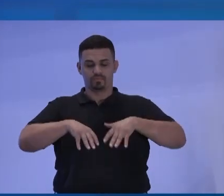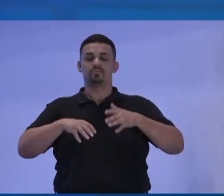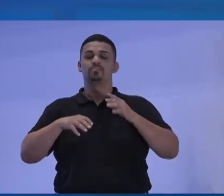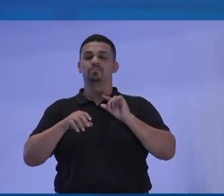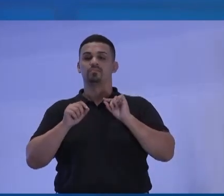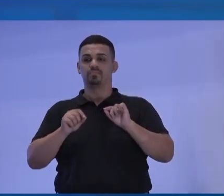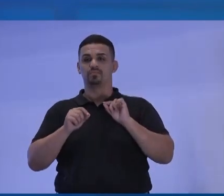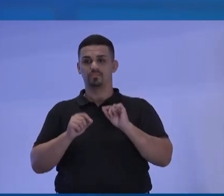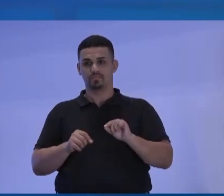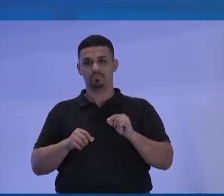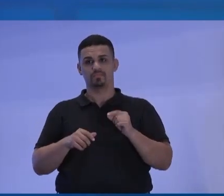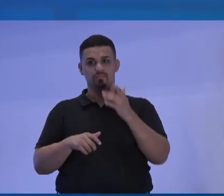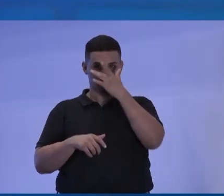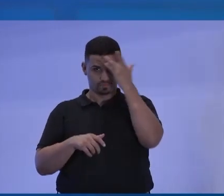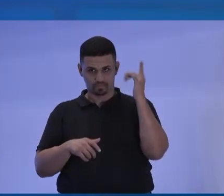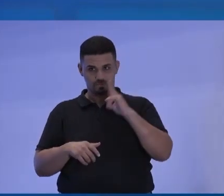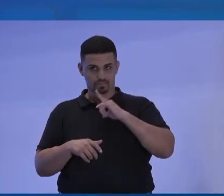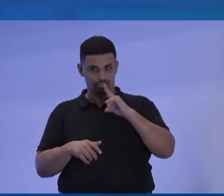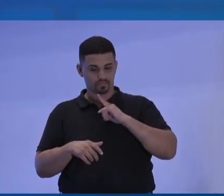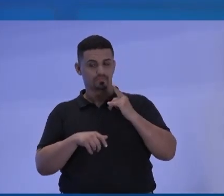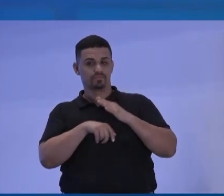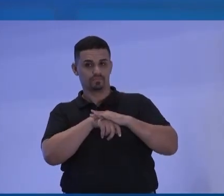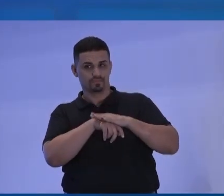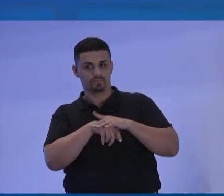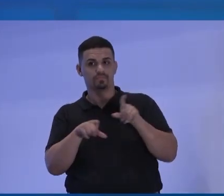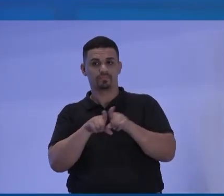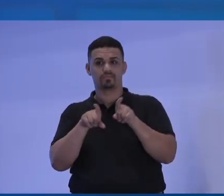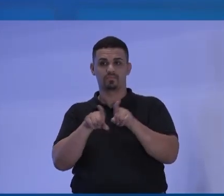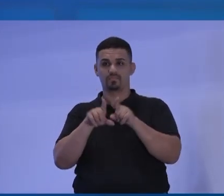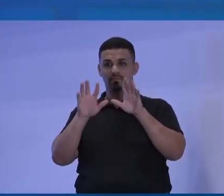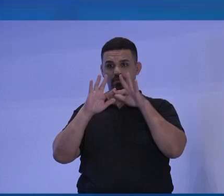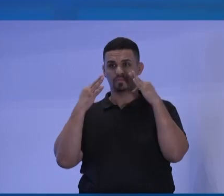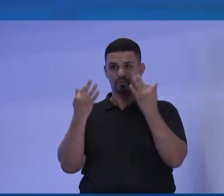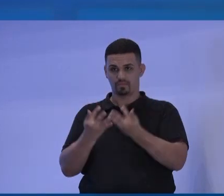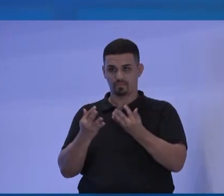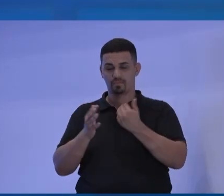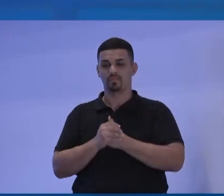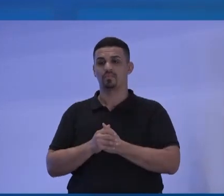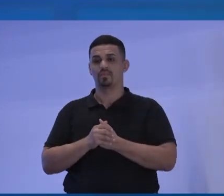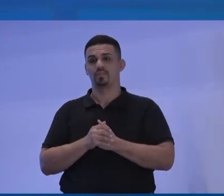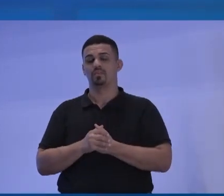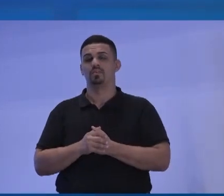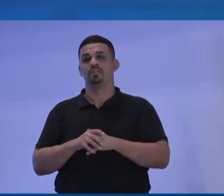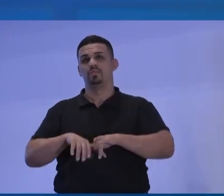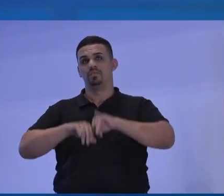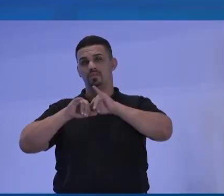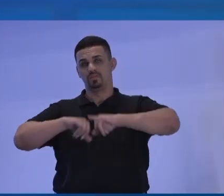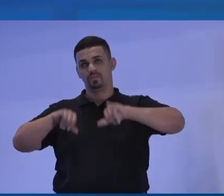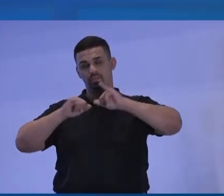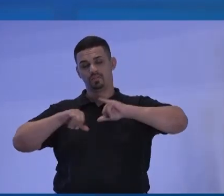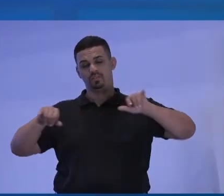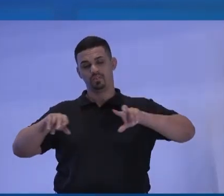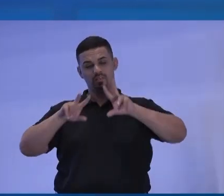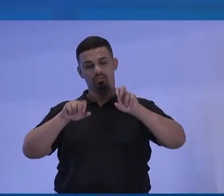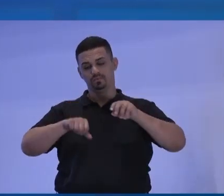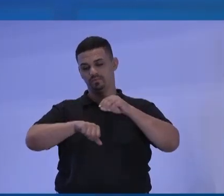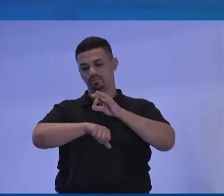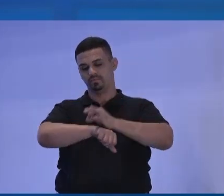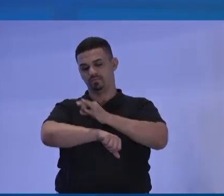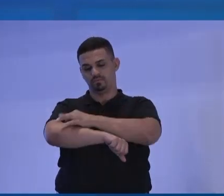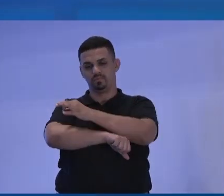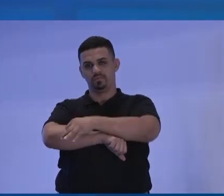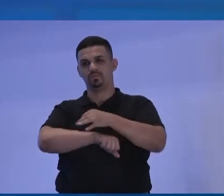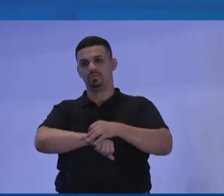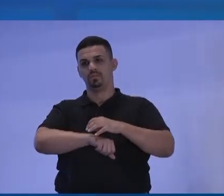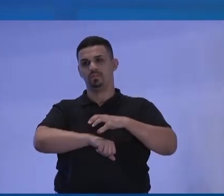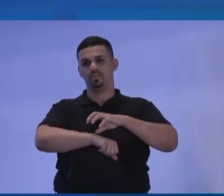consequências para os portadores e seus familiares. E a notificação da hanseníase deve ser realizada na primeira unidade